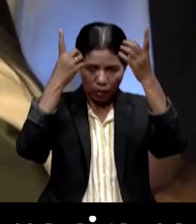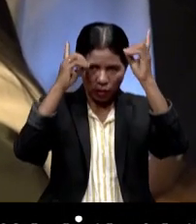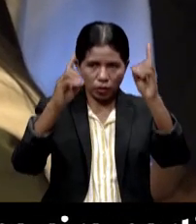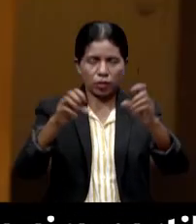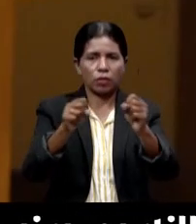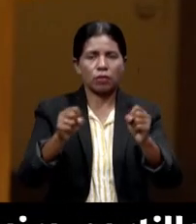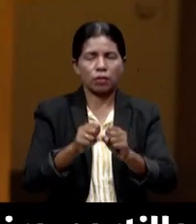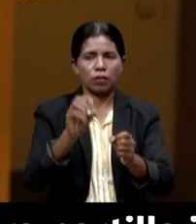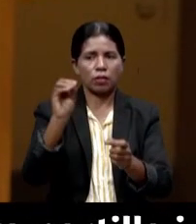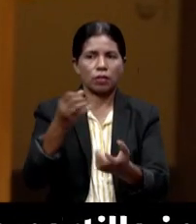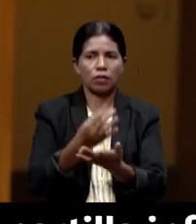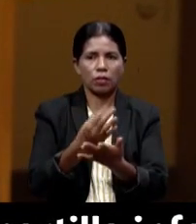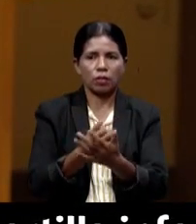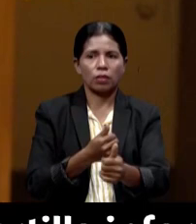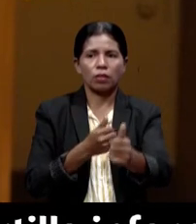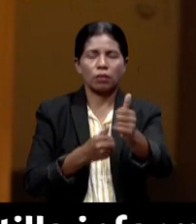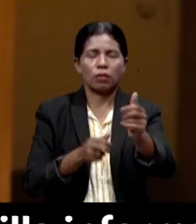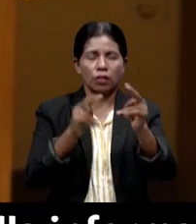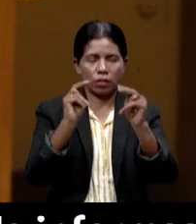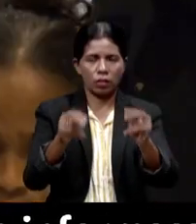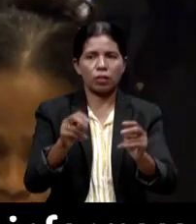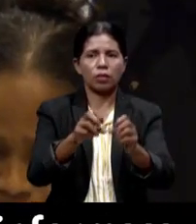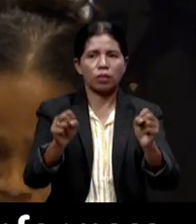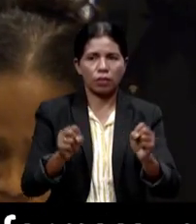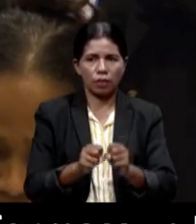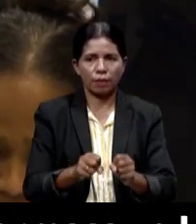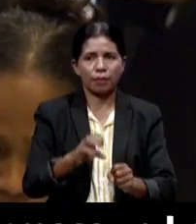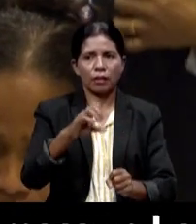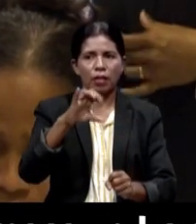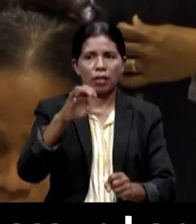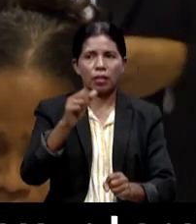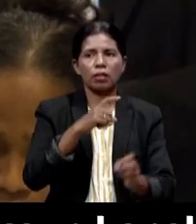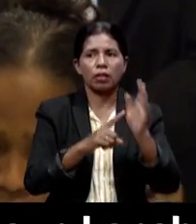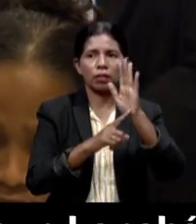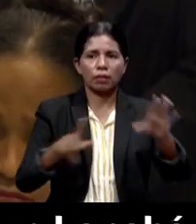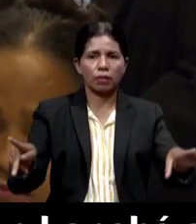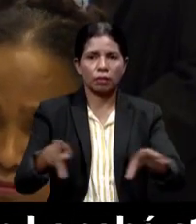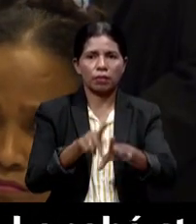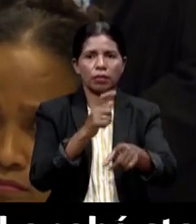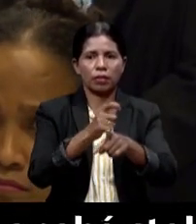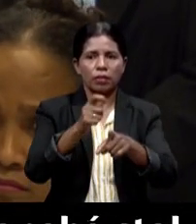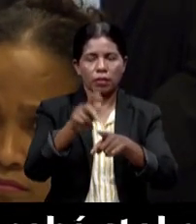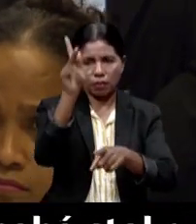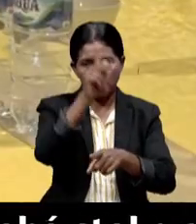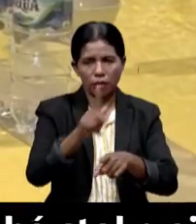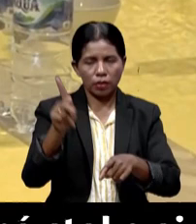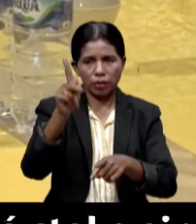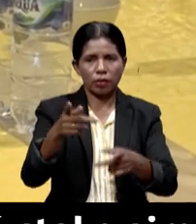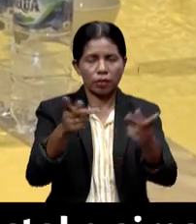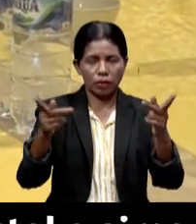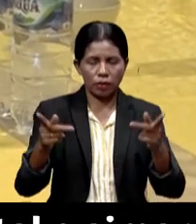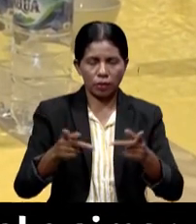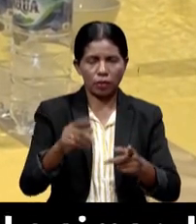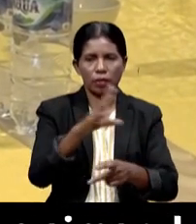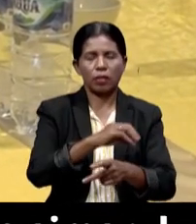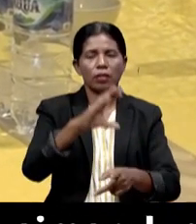ni orçamento rasik baseado na necessidade de suku nian. Elias dos Santos atou questão ne, a foi participa treinamento, pesquisa e a área turismo e a salão